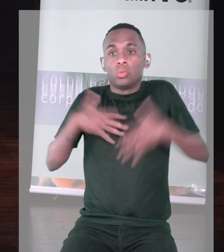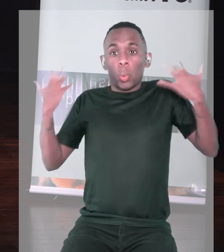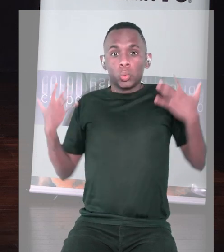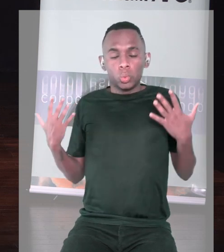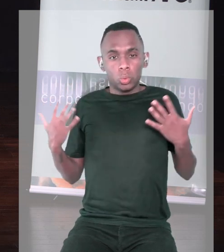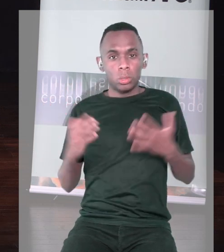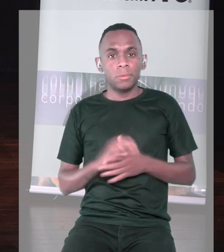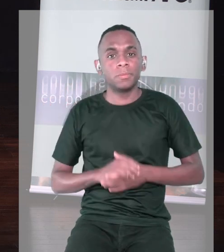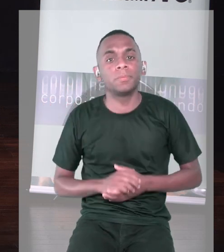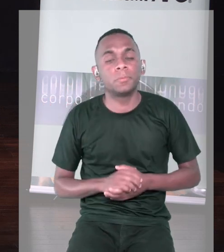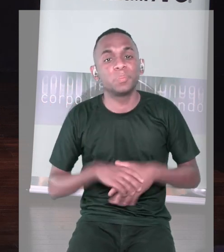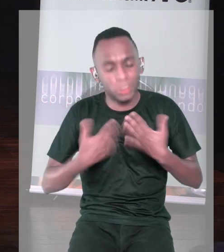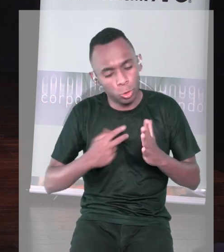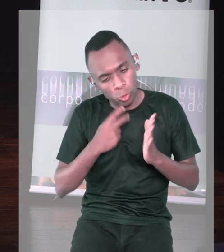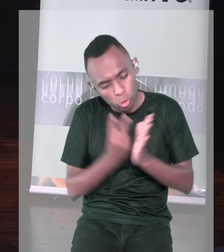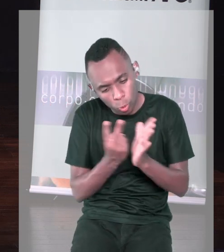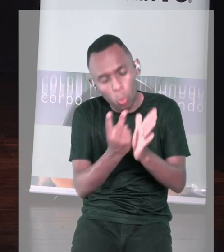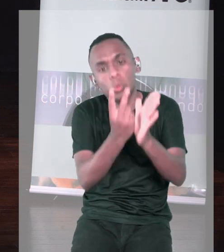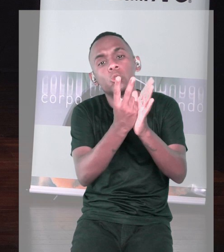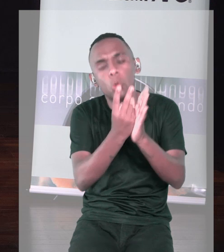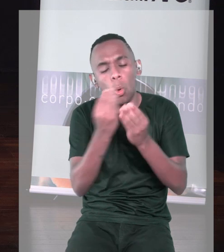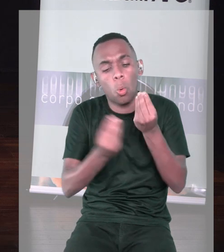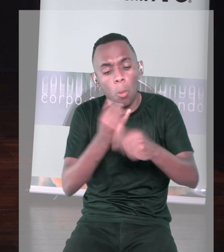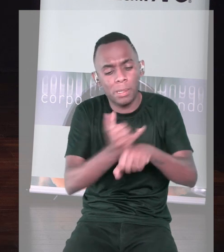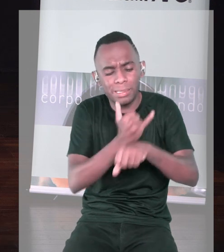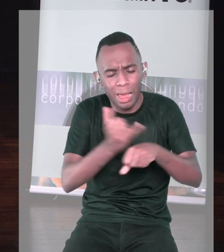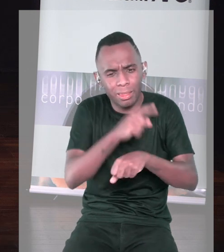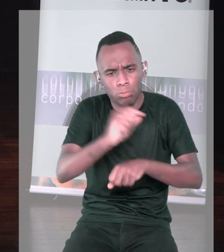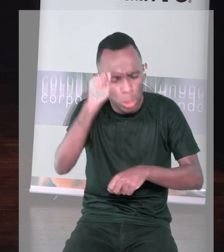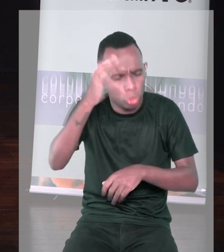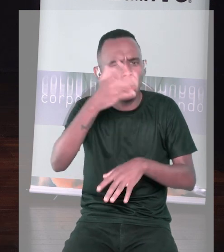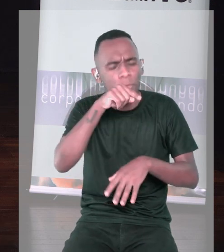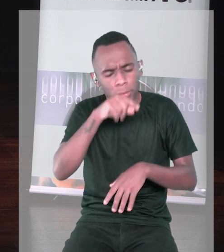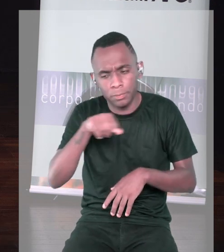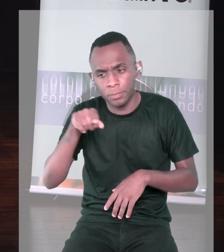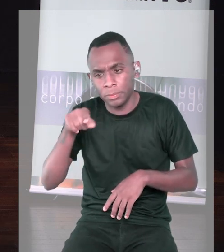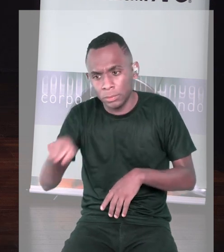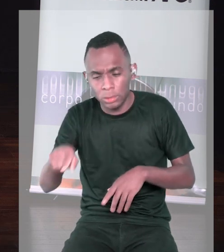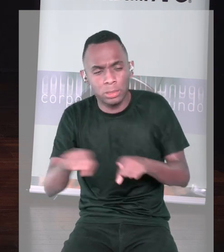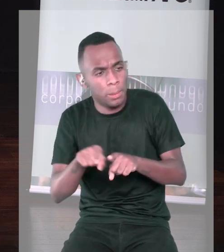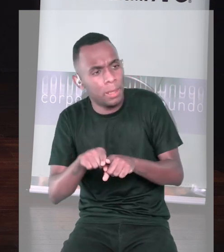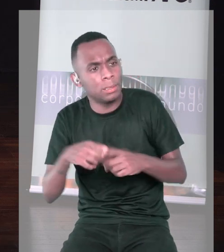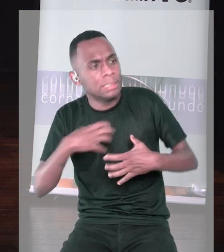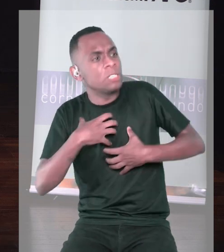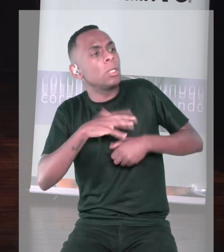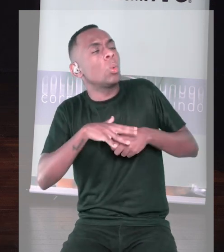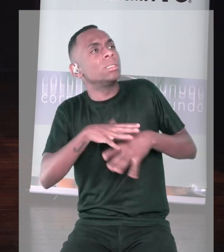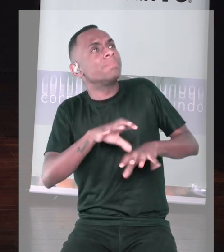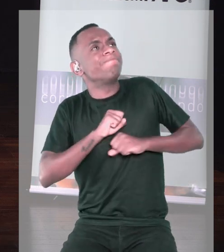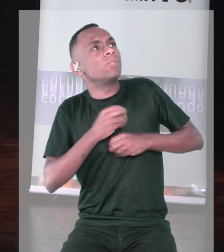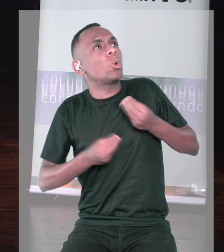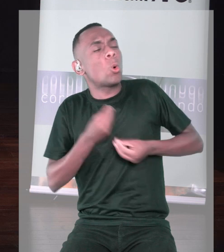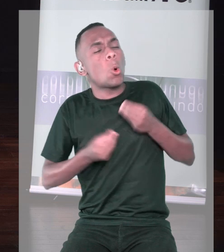impacto. Daí em diante, acompanhamos, por um lado, a maneira decidida e pessoal de Doreen lidar